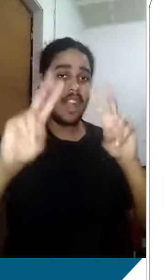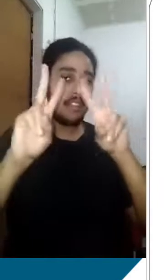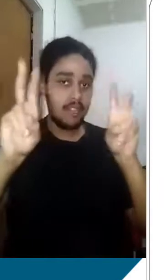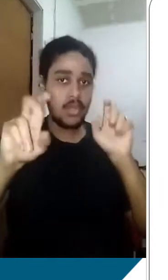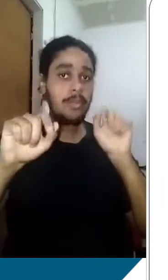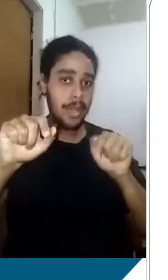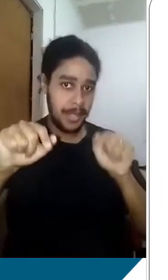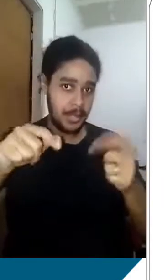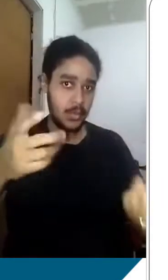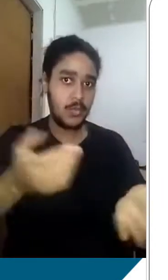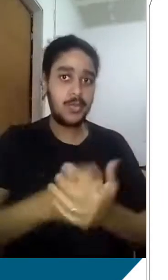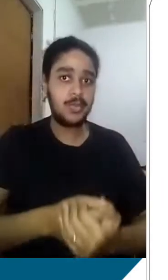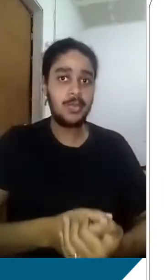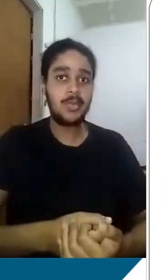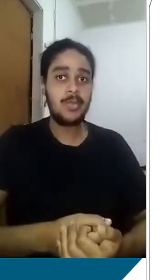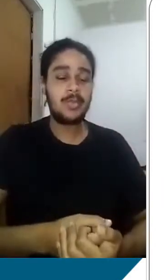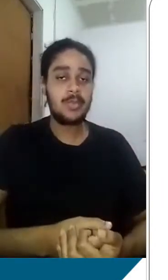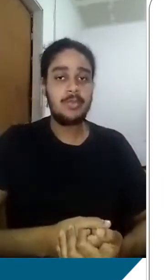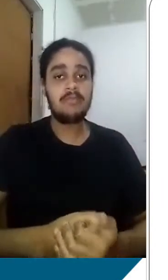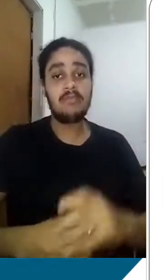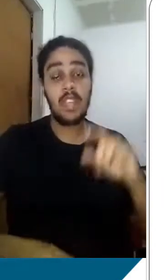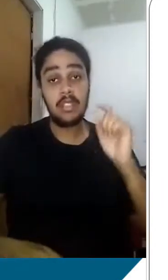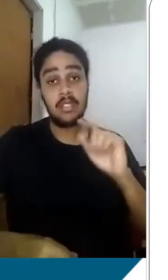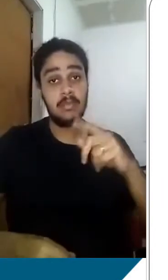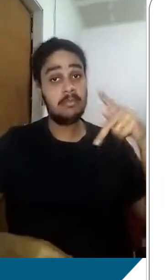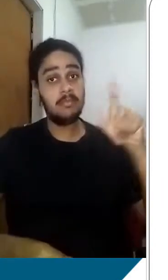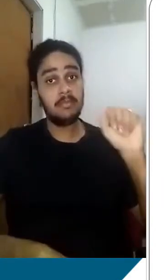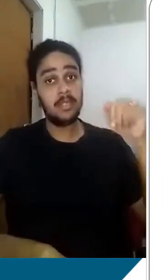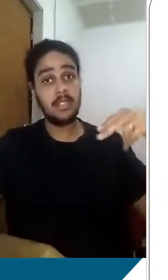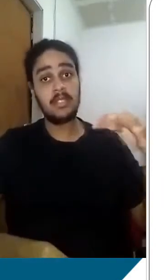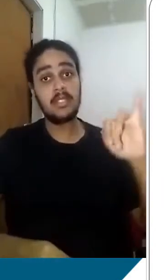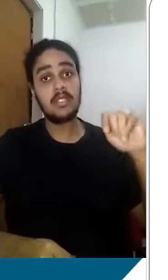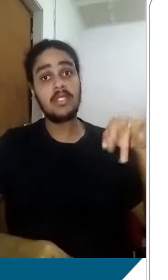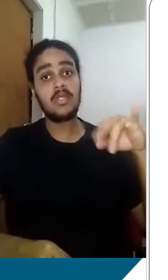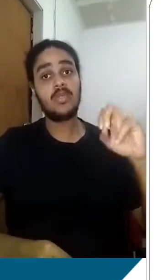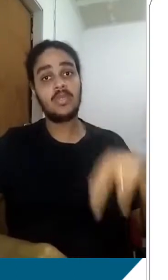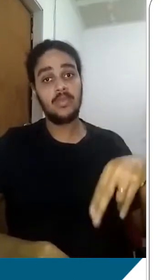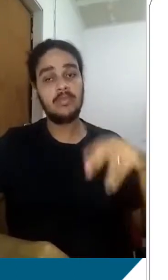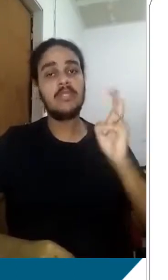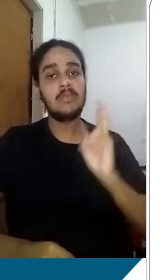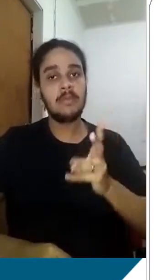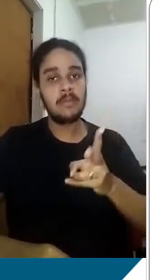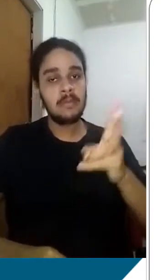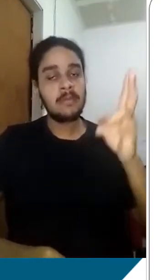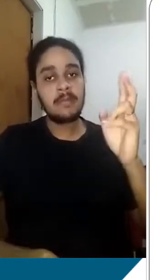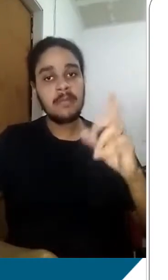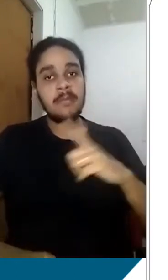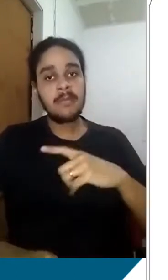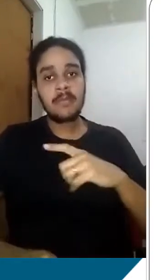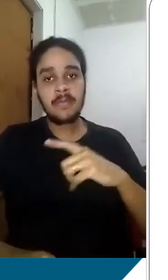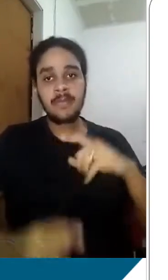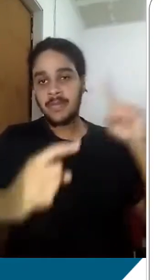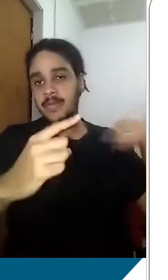sobre isso, né. Essas plantations, elas, como sempre tiveram,